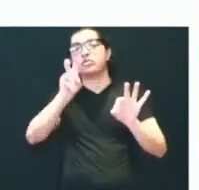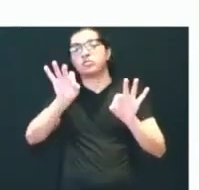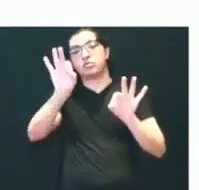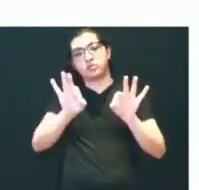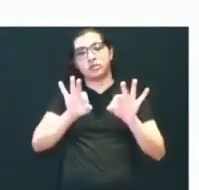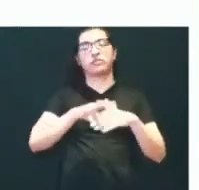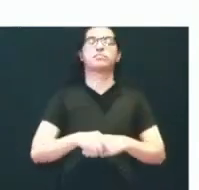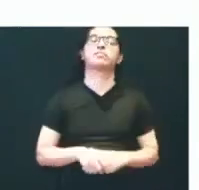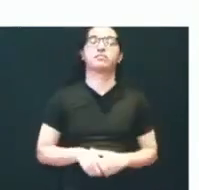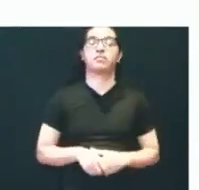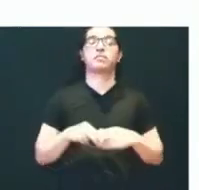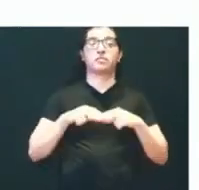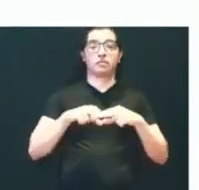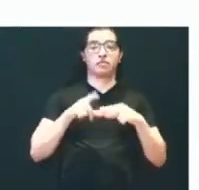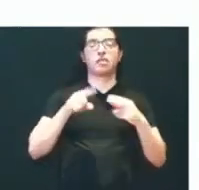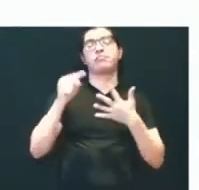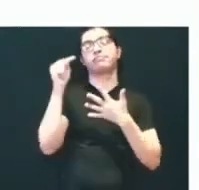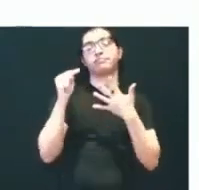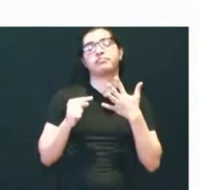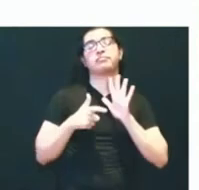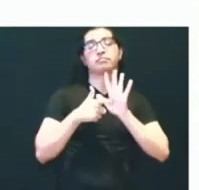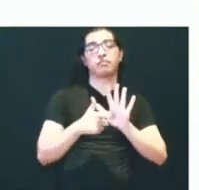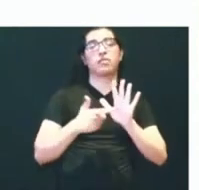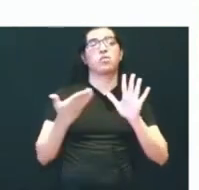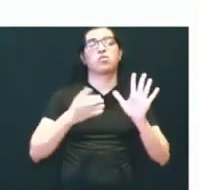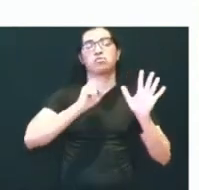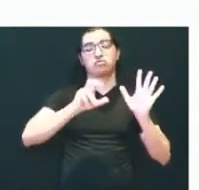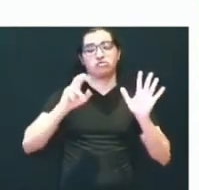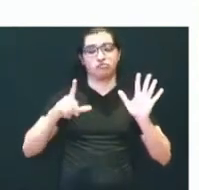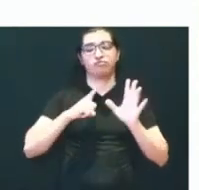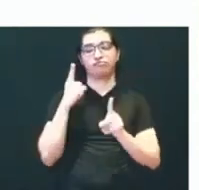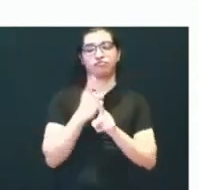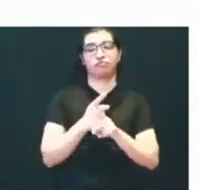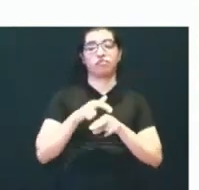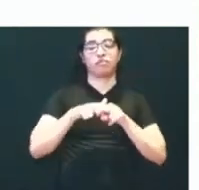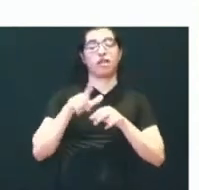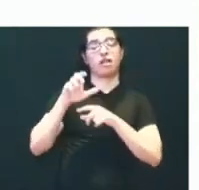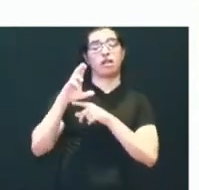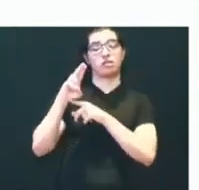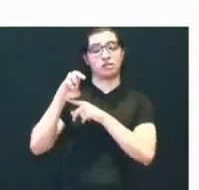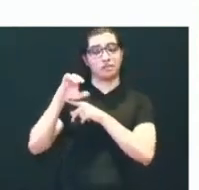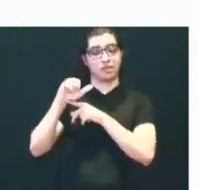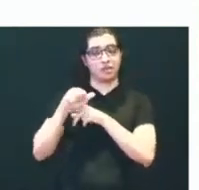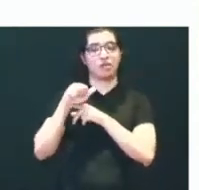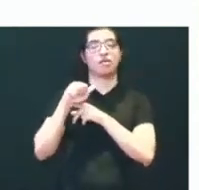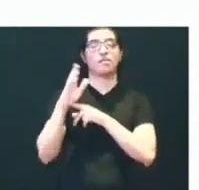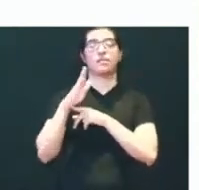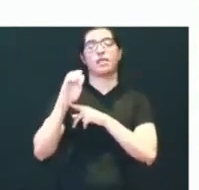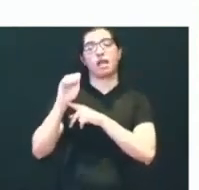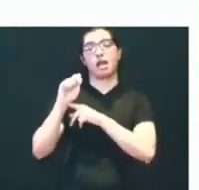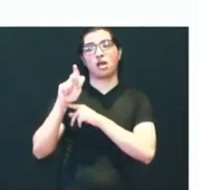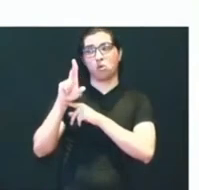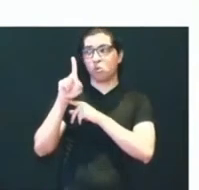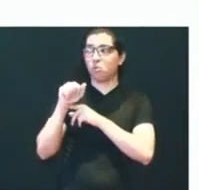alogênico, aparentado, que a gente tem hoje disponível. Nas leucemias agudas, o que mais